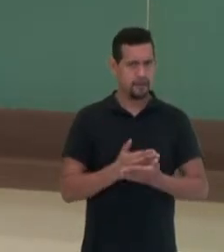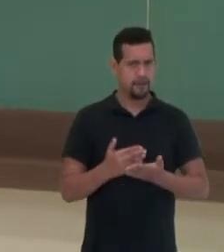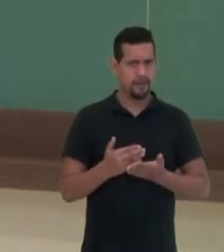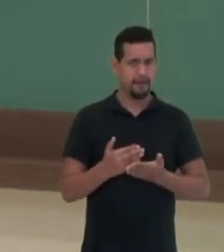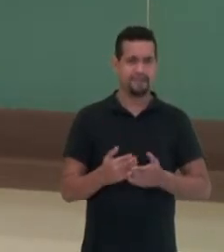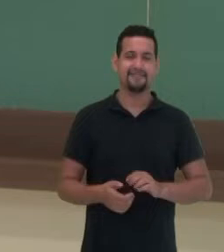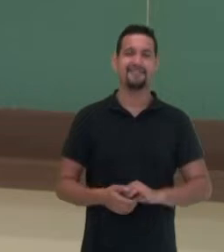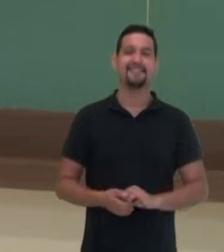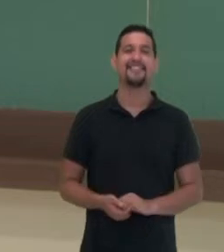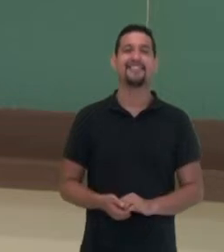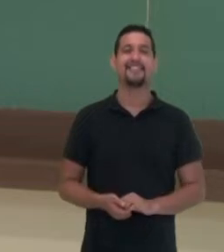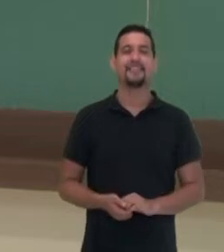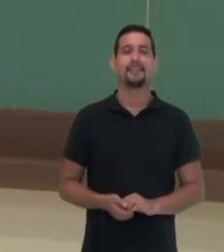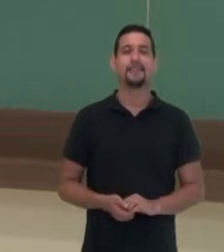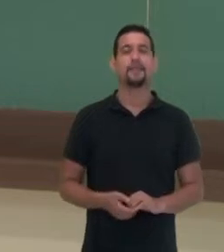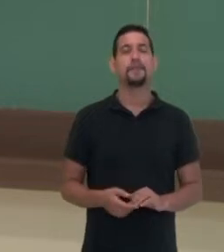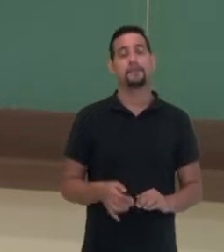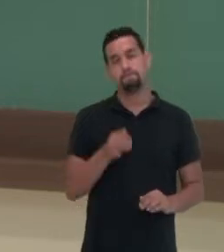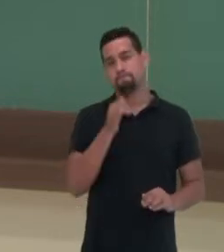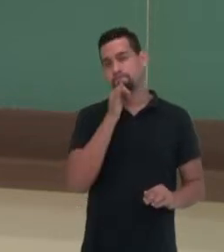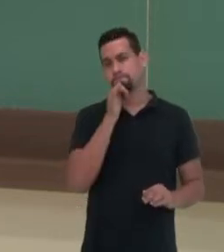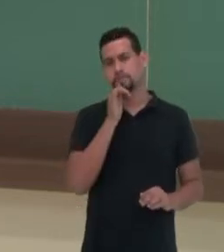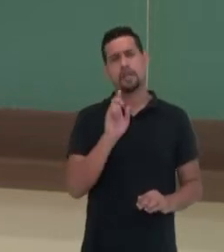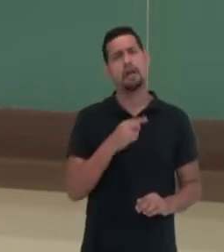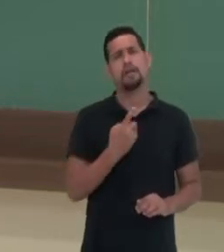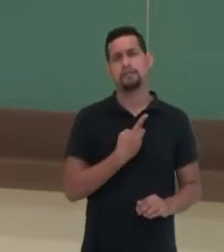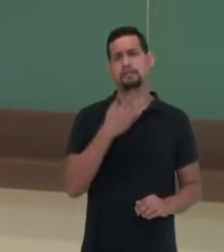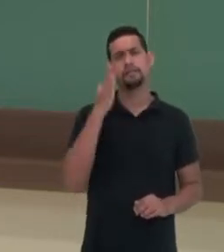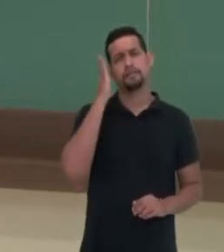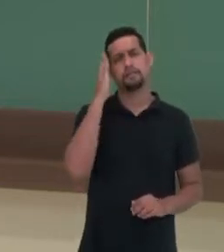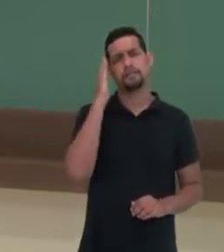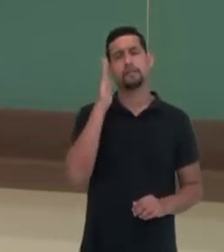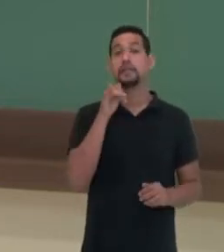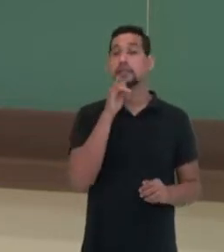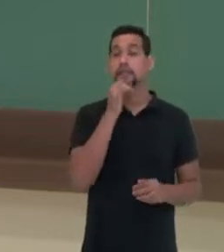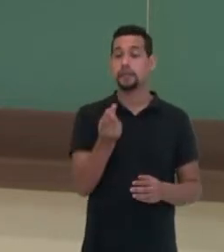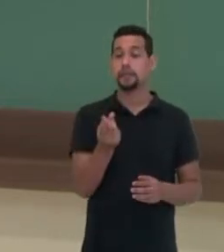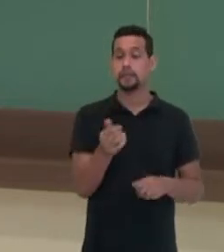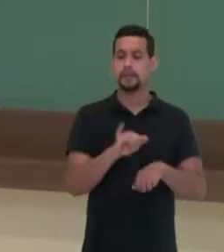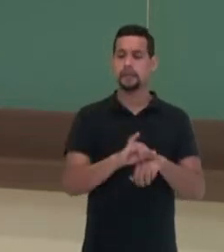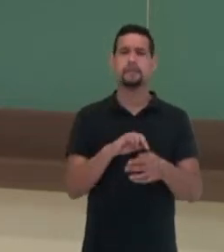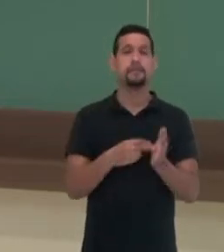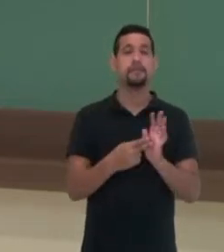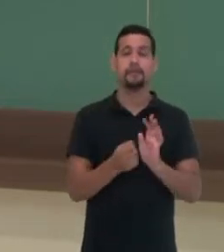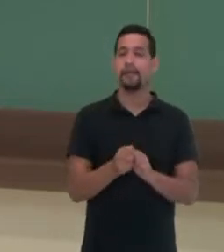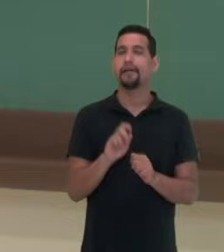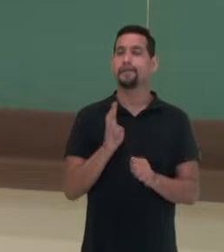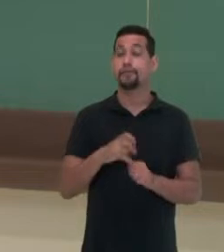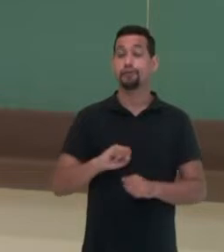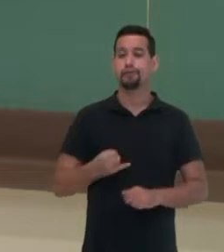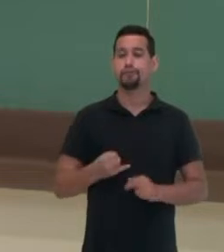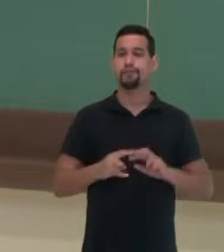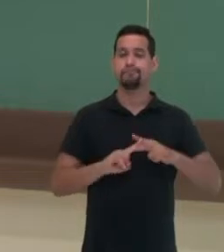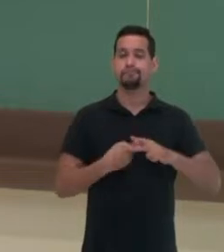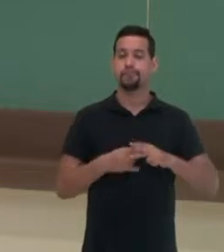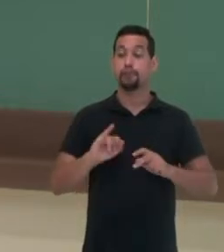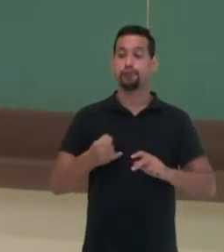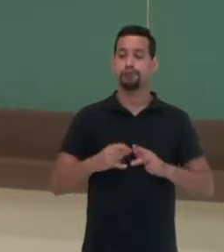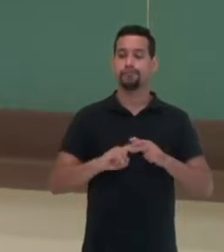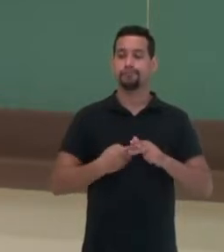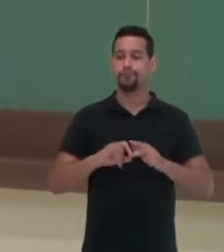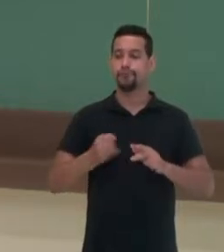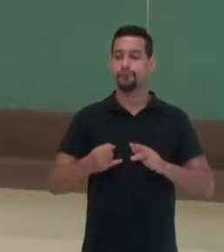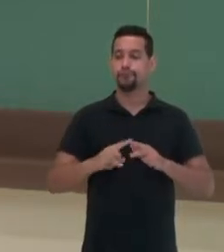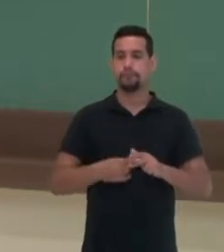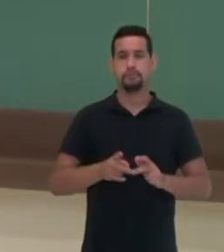tá bom. Vamos pensar um pouquinho. Nós já sabemos que um regime de capitalização faz correções monetárias baseadas